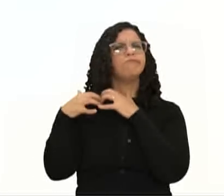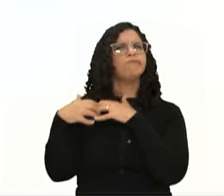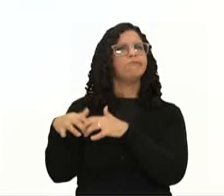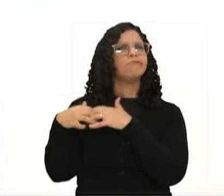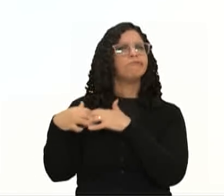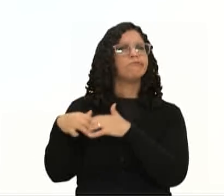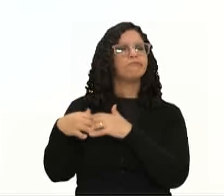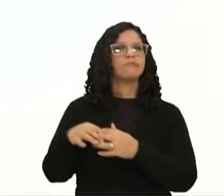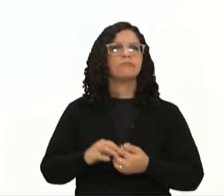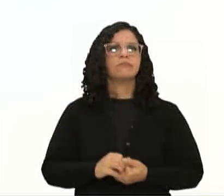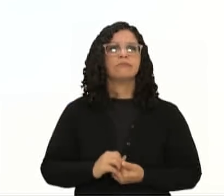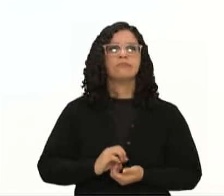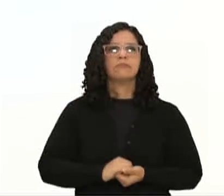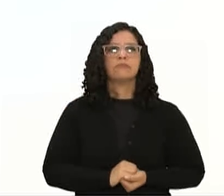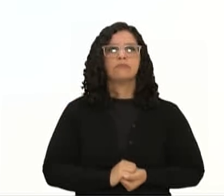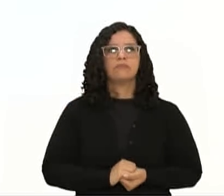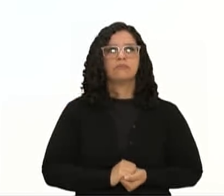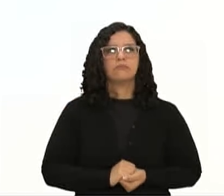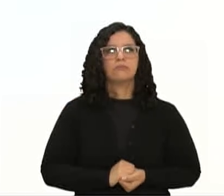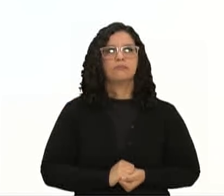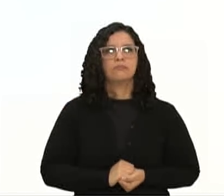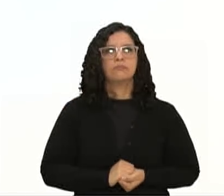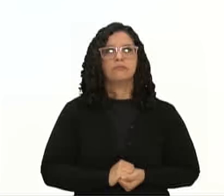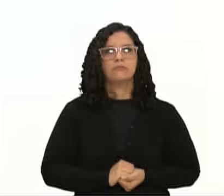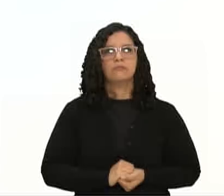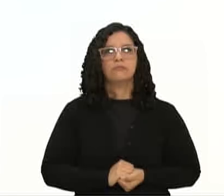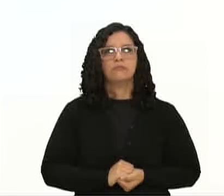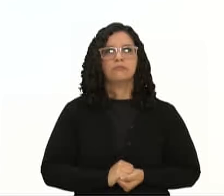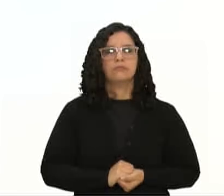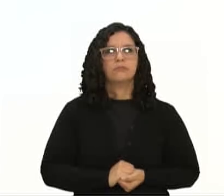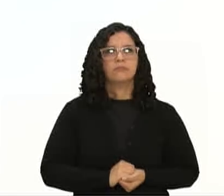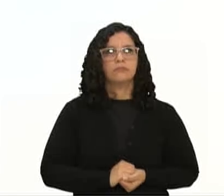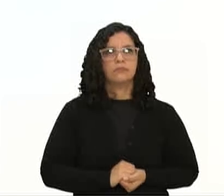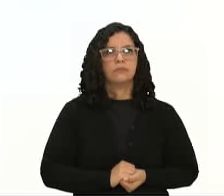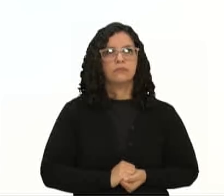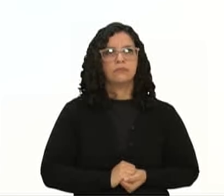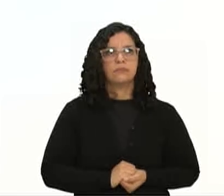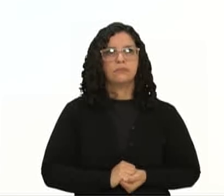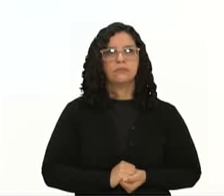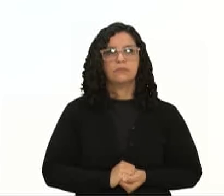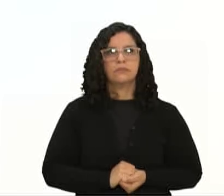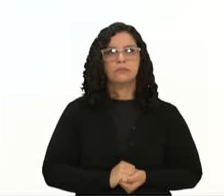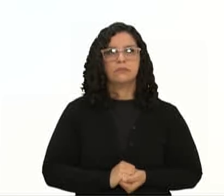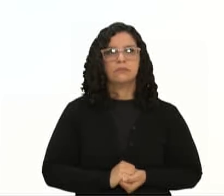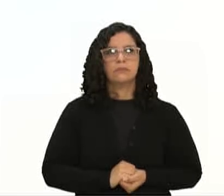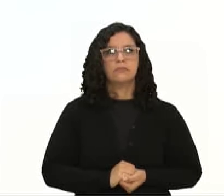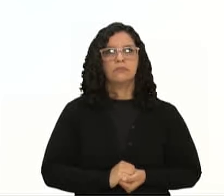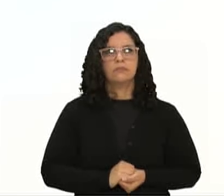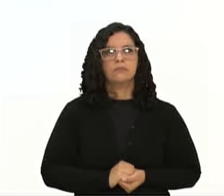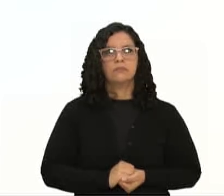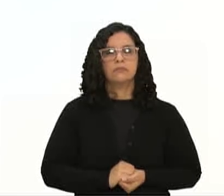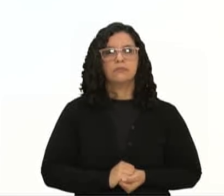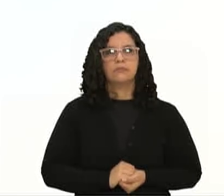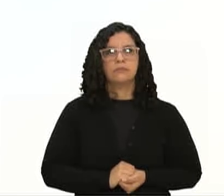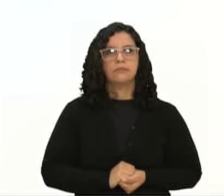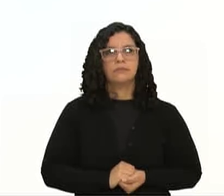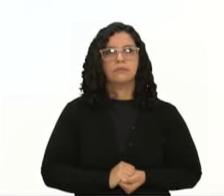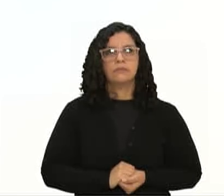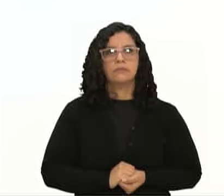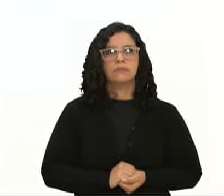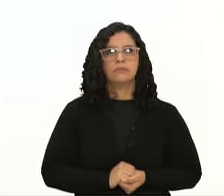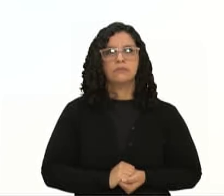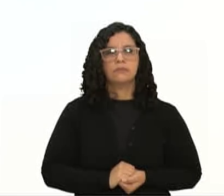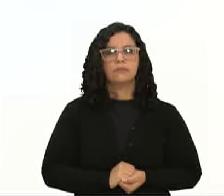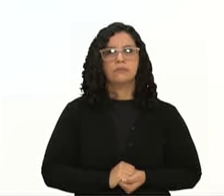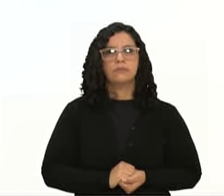pensando. Ela pensa, I must have been out of my mind inviting him. E ele, she's out